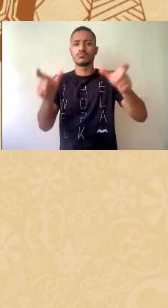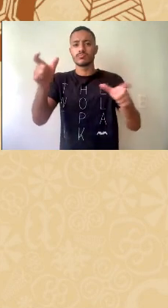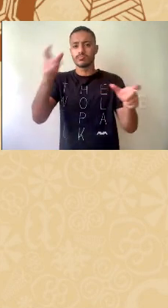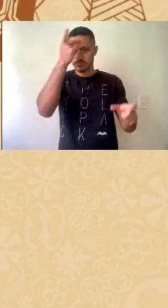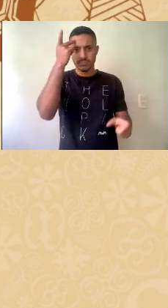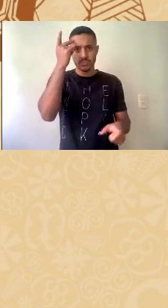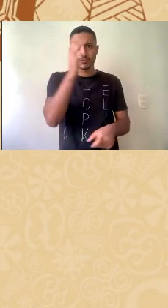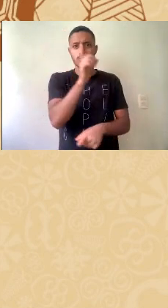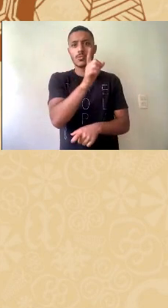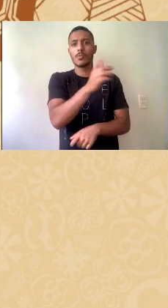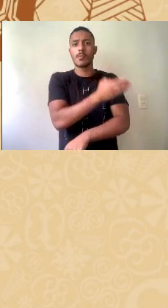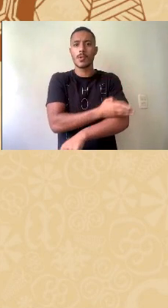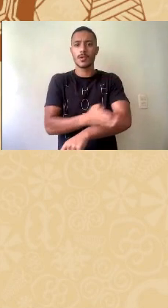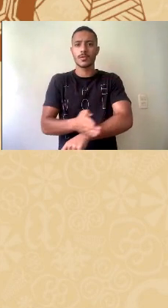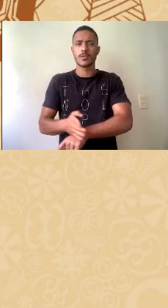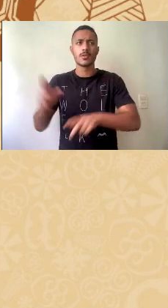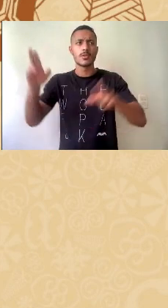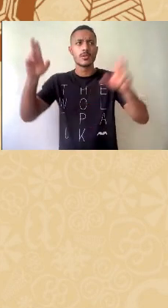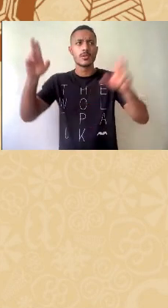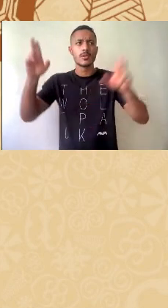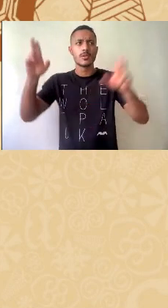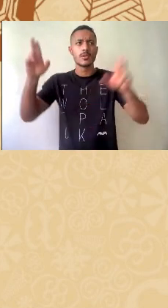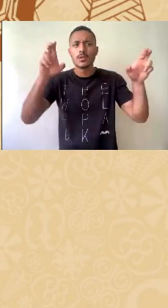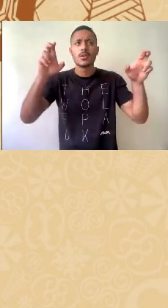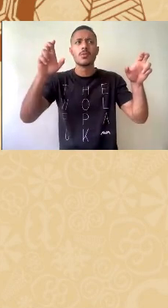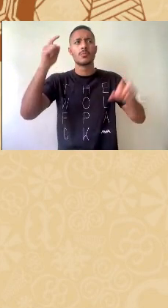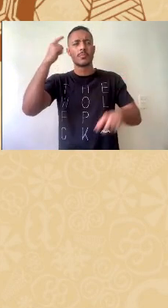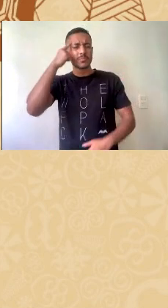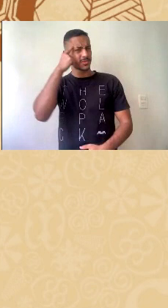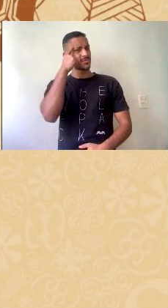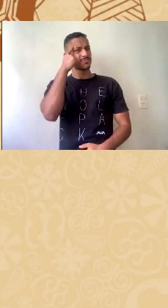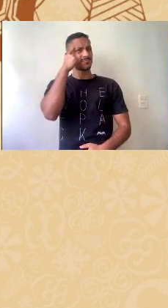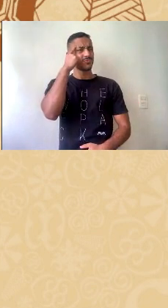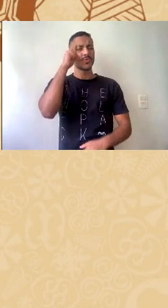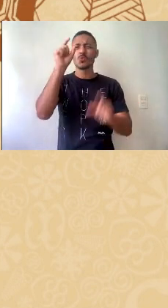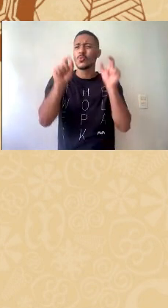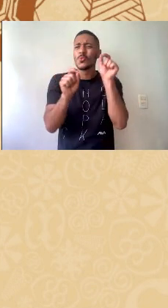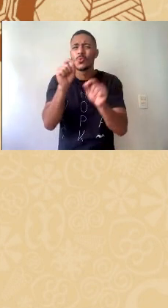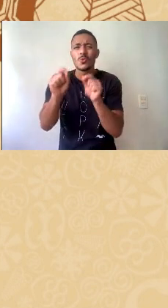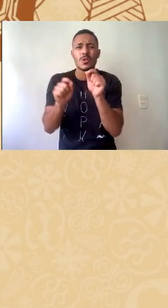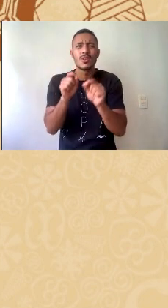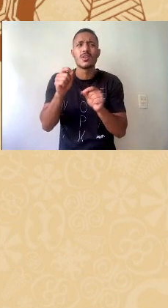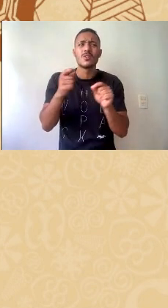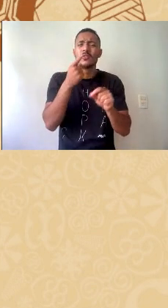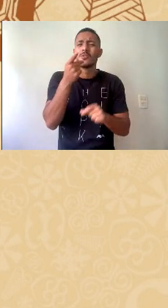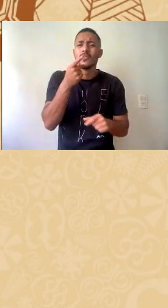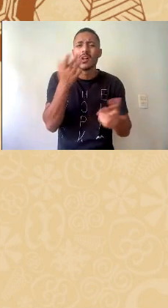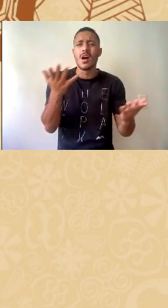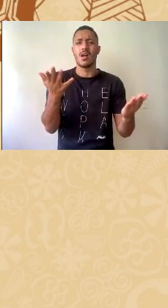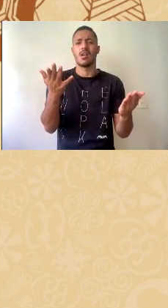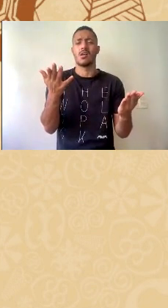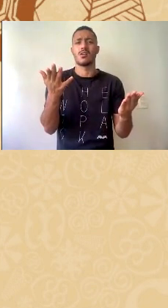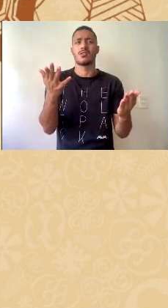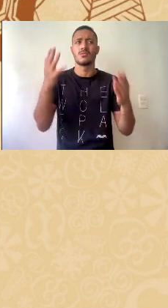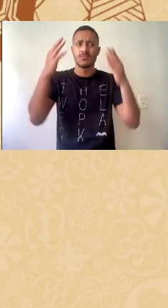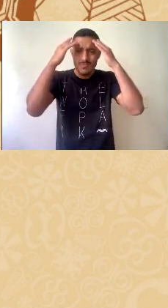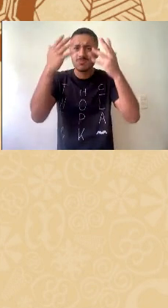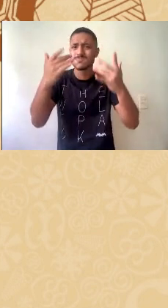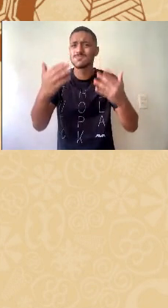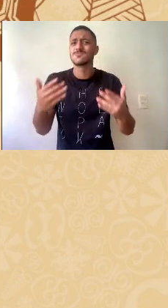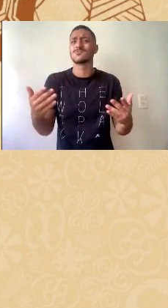convite, disse, meu Deus, o que é que eu vou falar? A Lia vai estar aqui, né, falando sobre branquitude e tal. Eu disse, meu Deus, o que é que eu vou